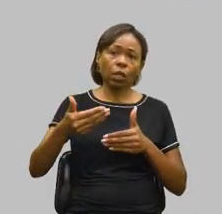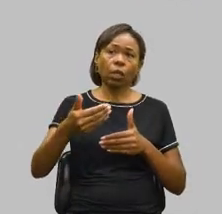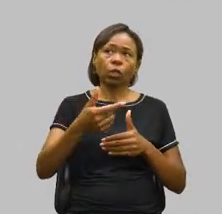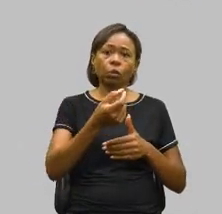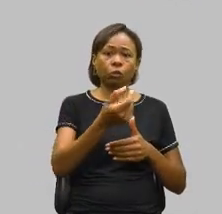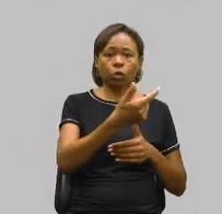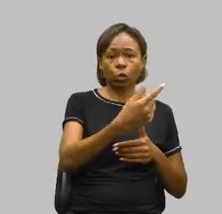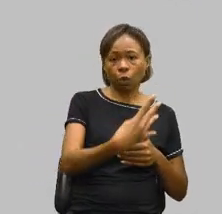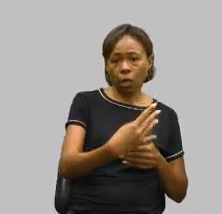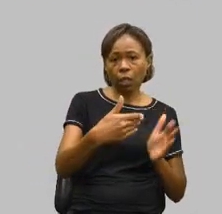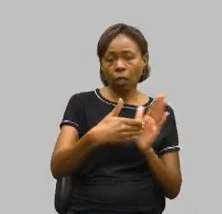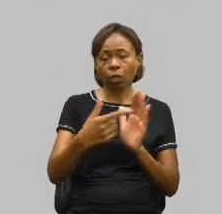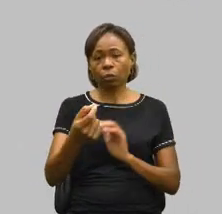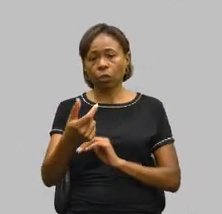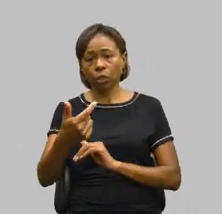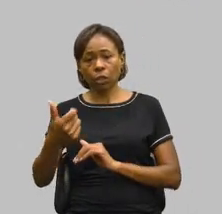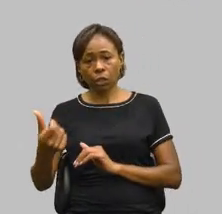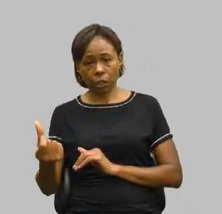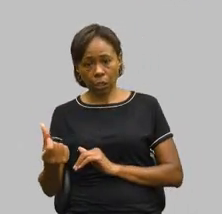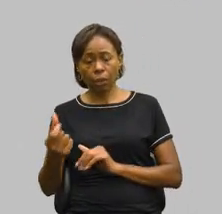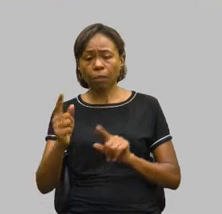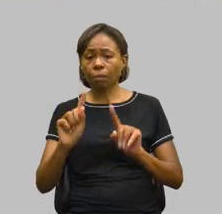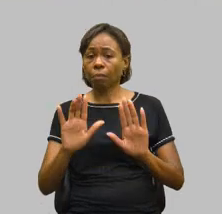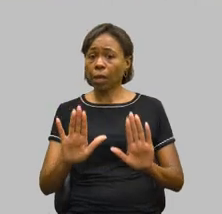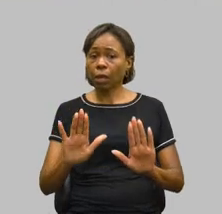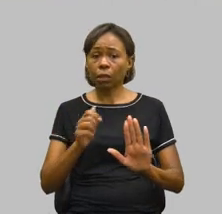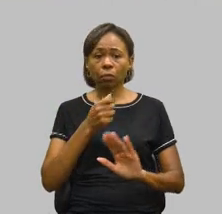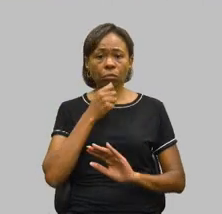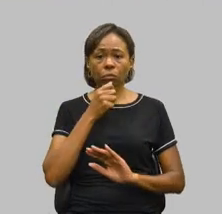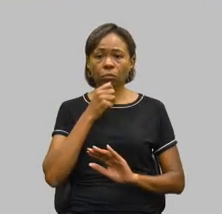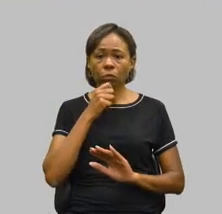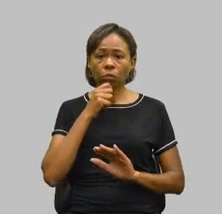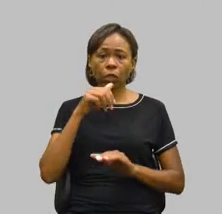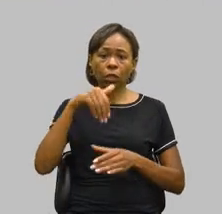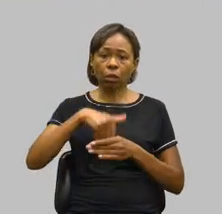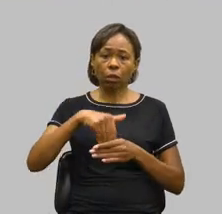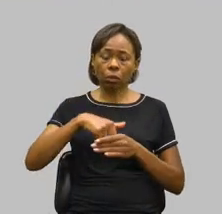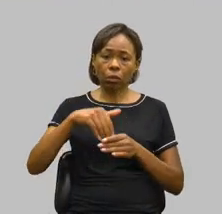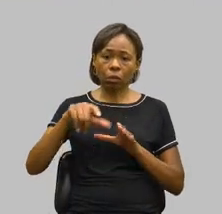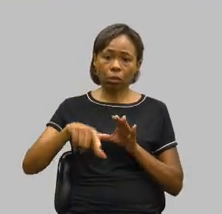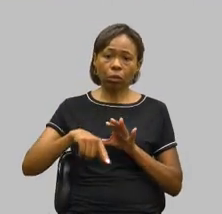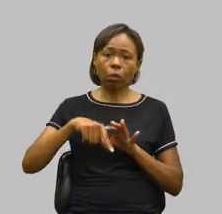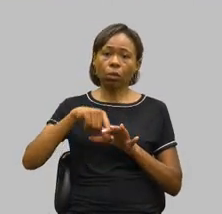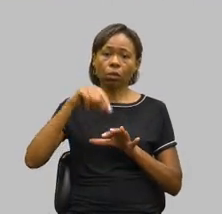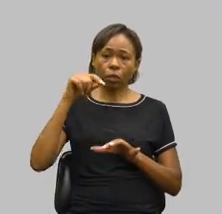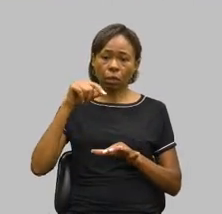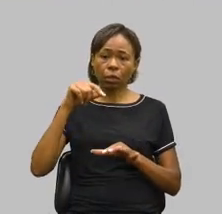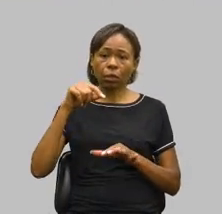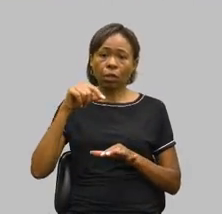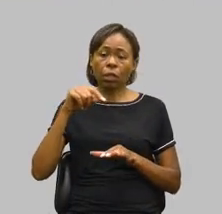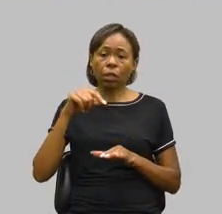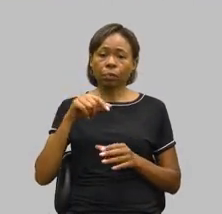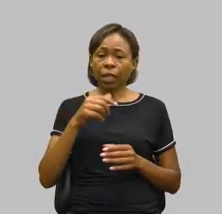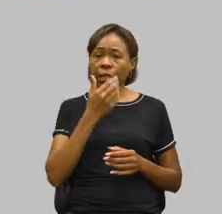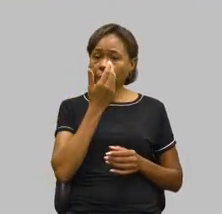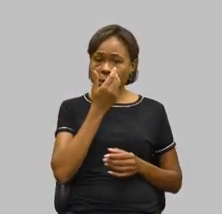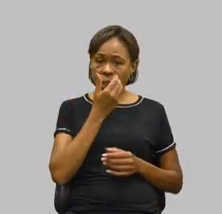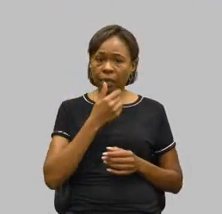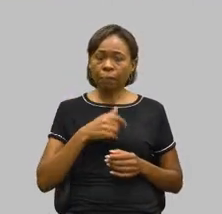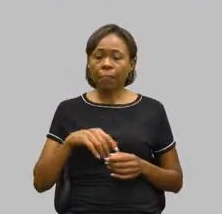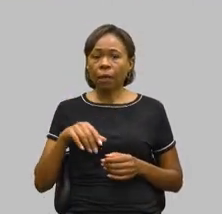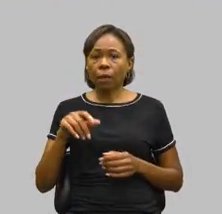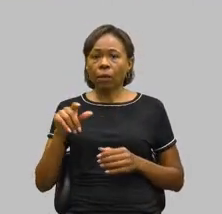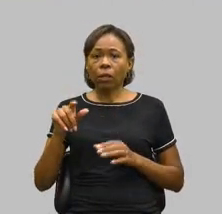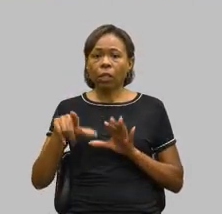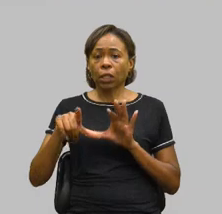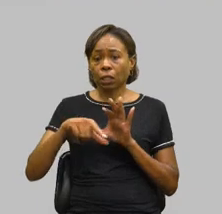porém não há seleção não há eleição a definição se dará por meio de processo seletivo eu queria